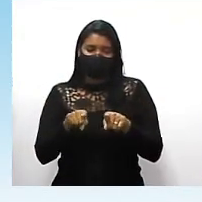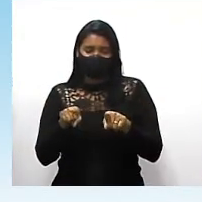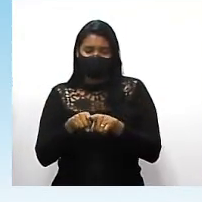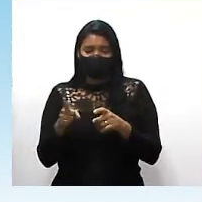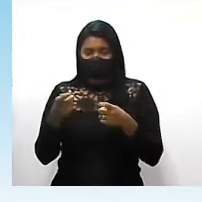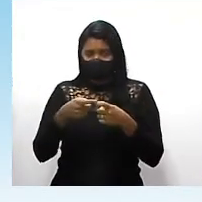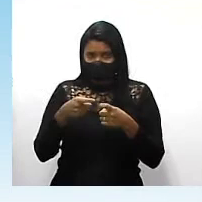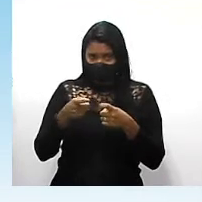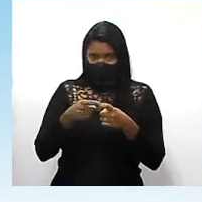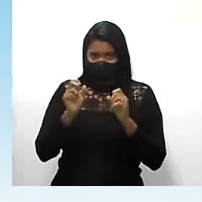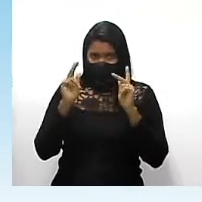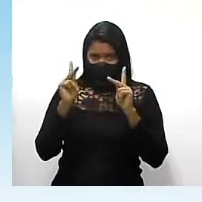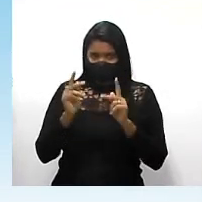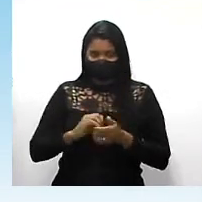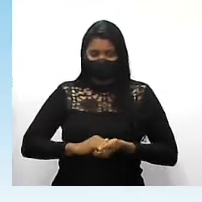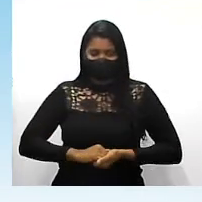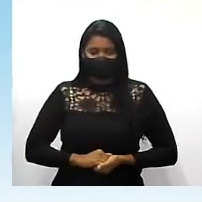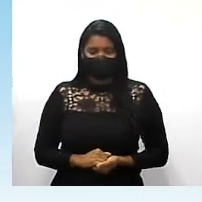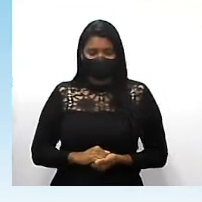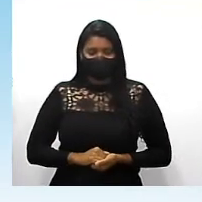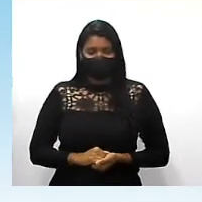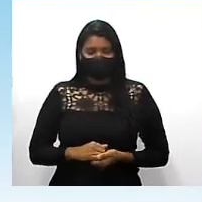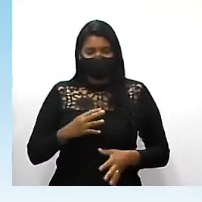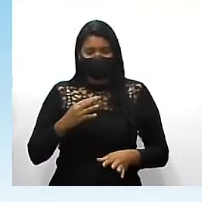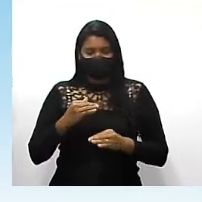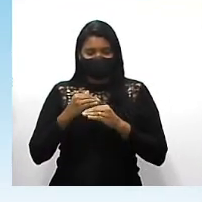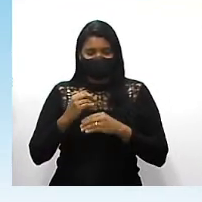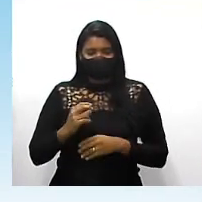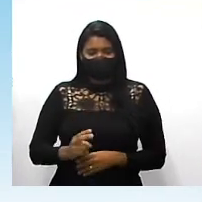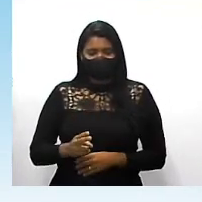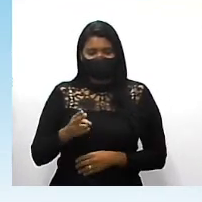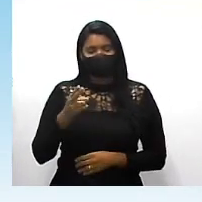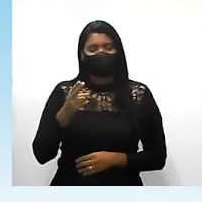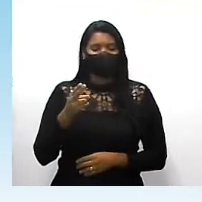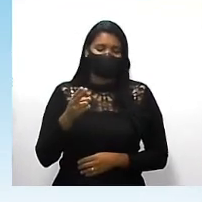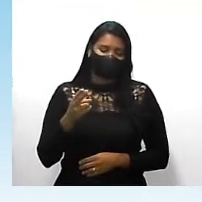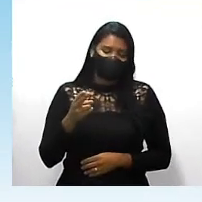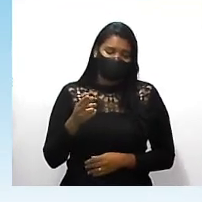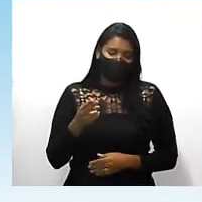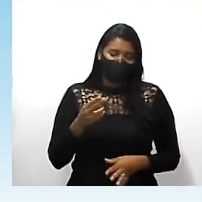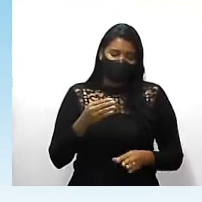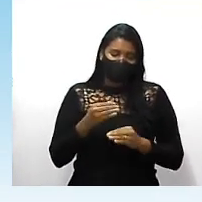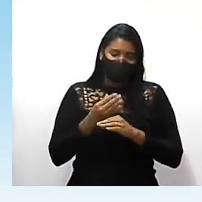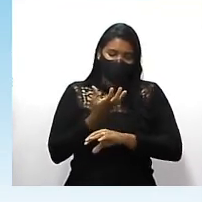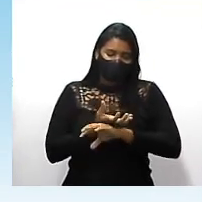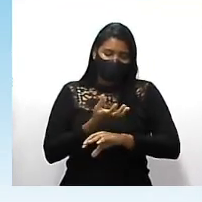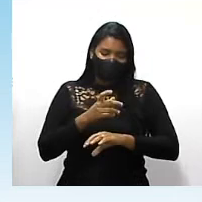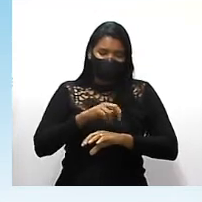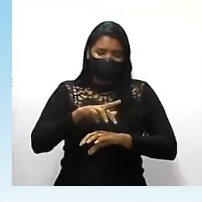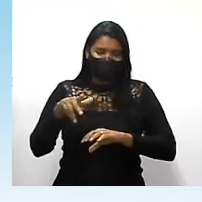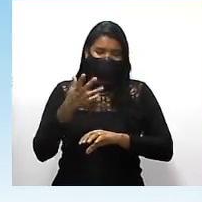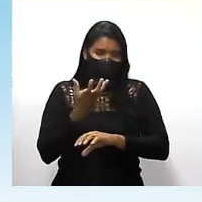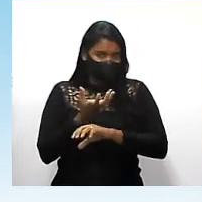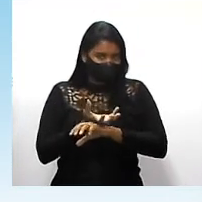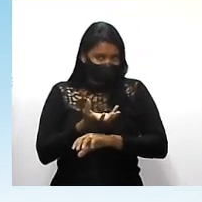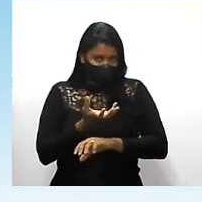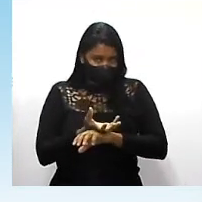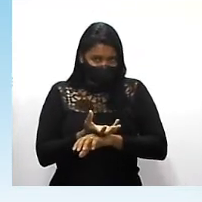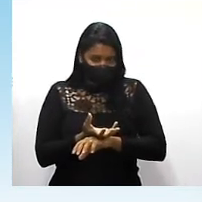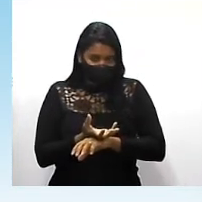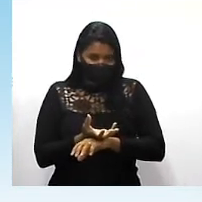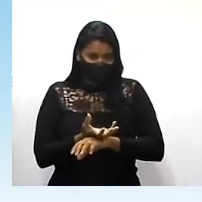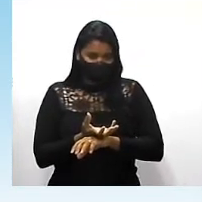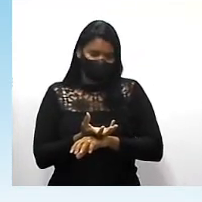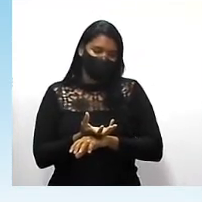medicina. Ok? Consequentemente, como eles são interdisciplinares, isso vai me